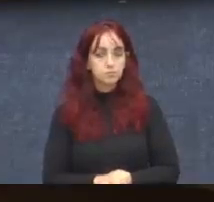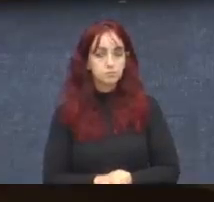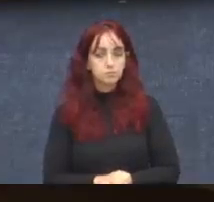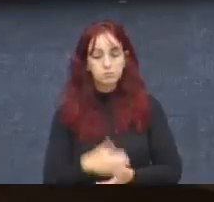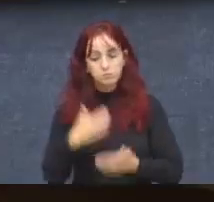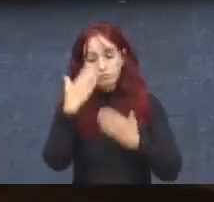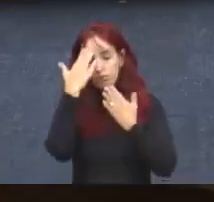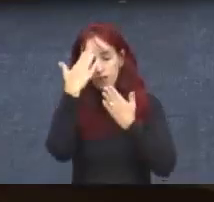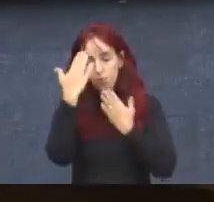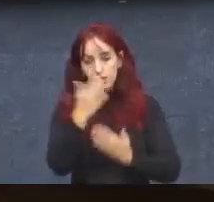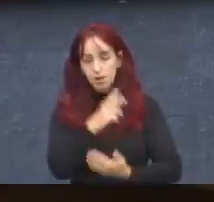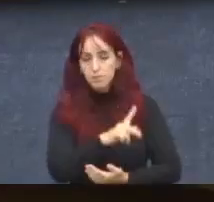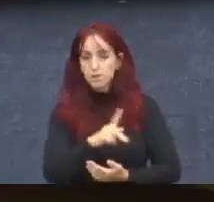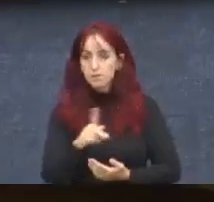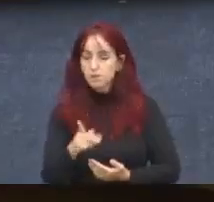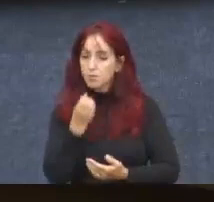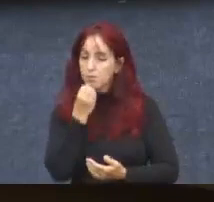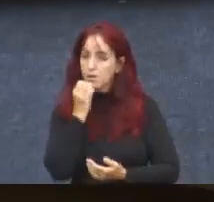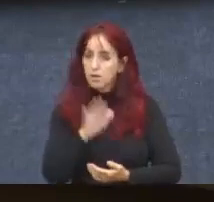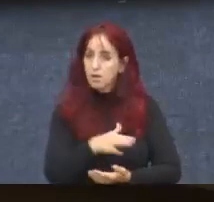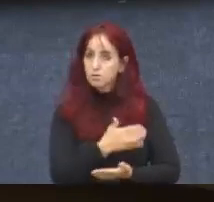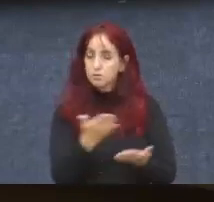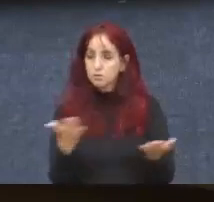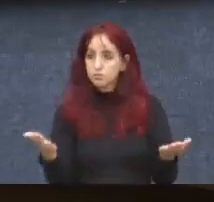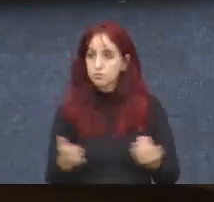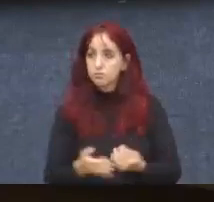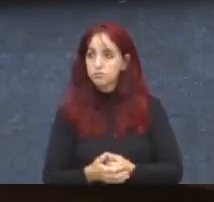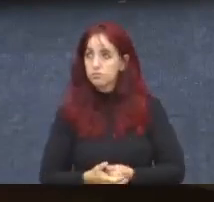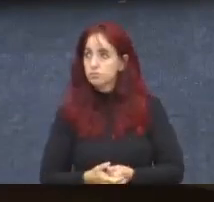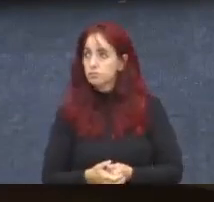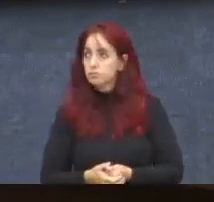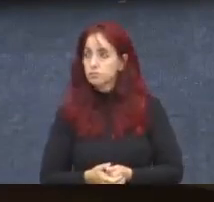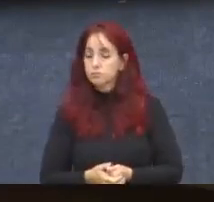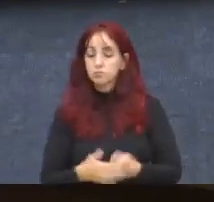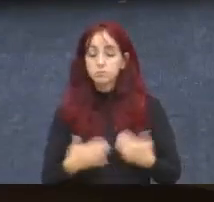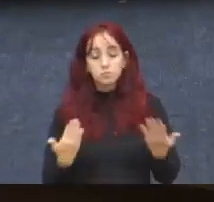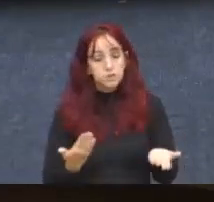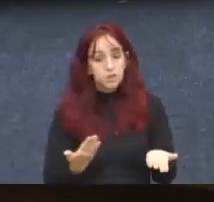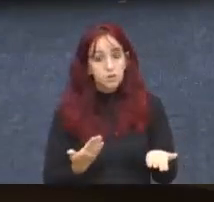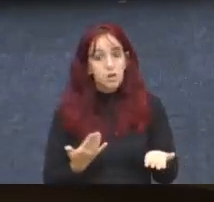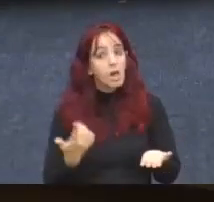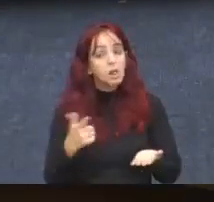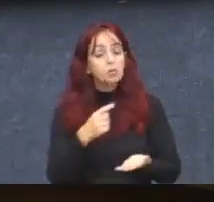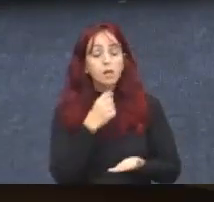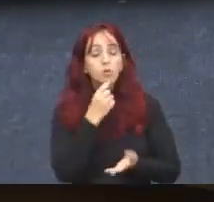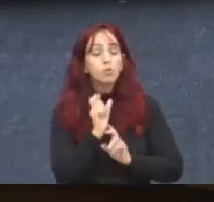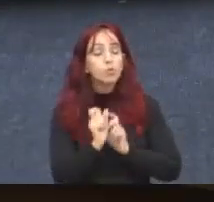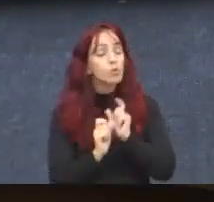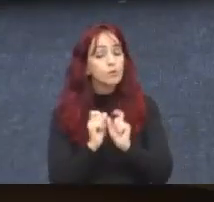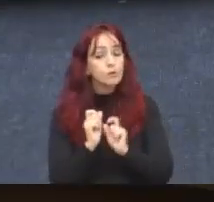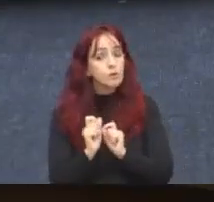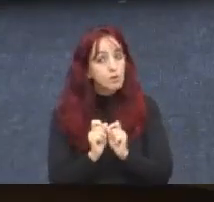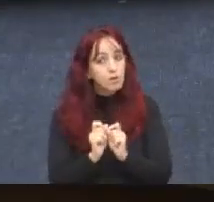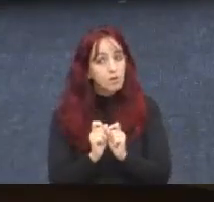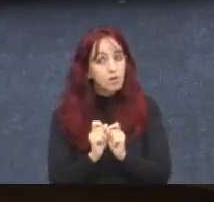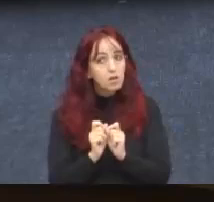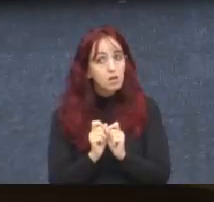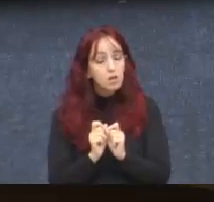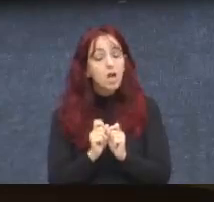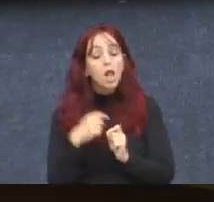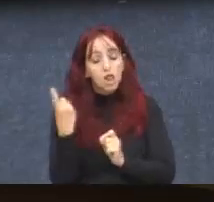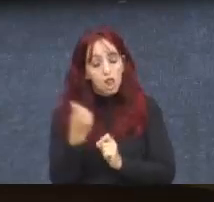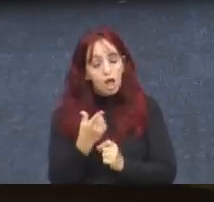Obrigado, presidente. Boa tarde a todos aqui. Eu não tenho dúvida, senhores vereadores, que não vamos aprovar